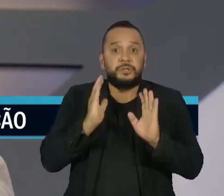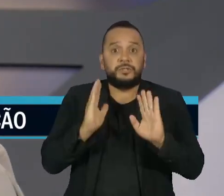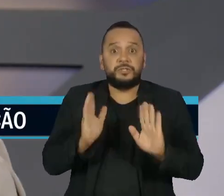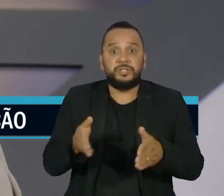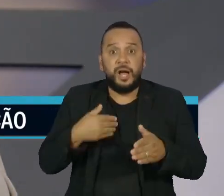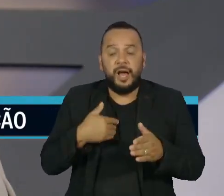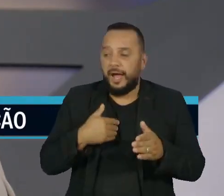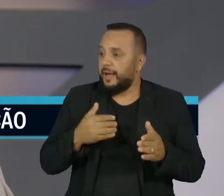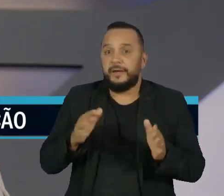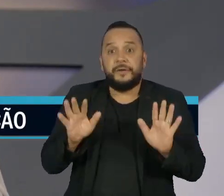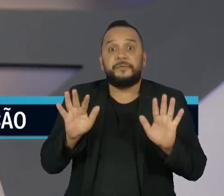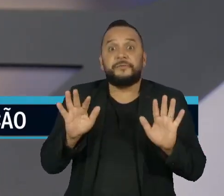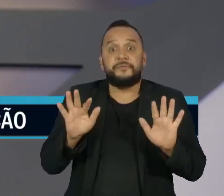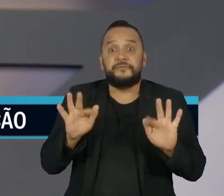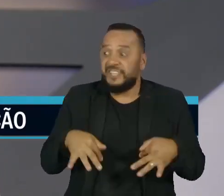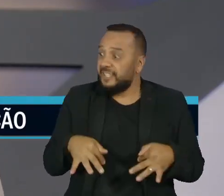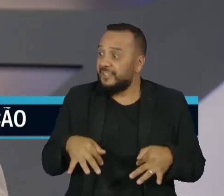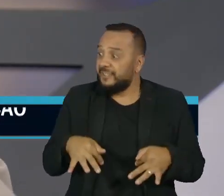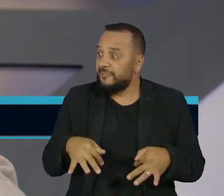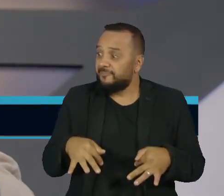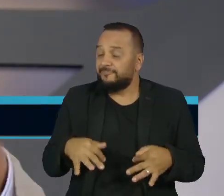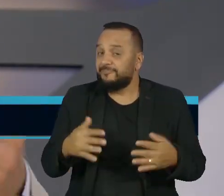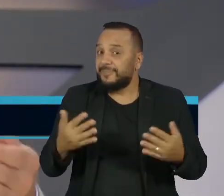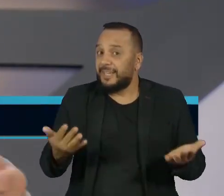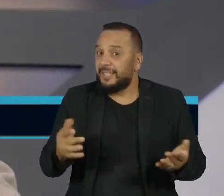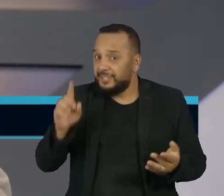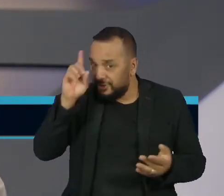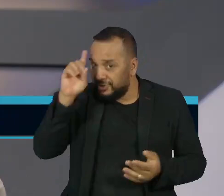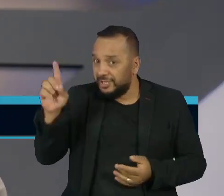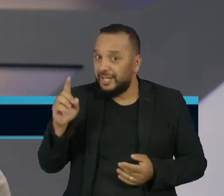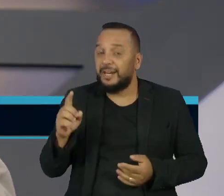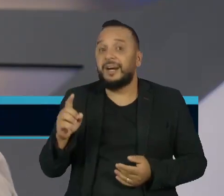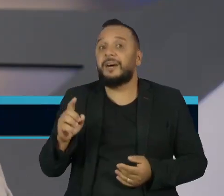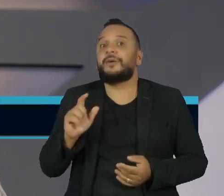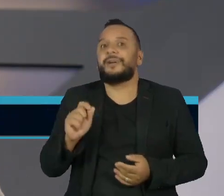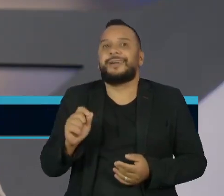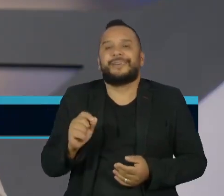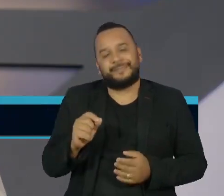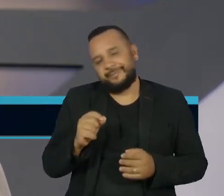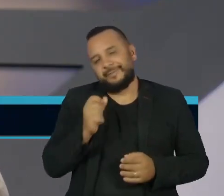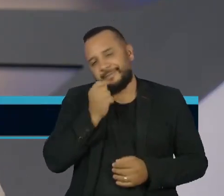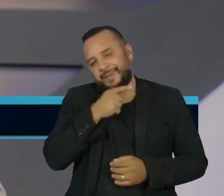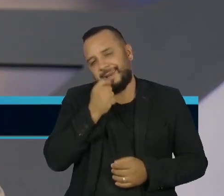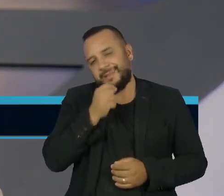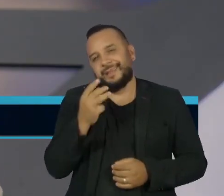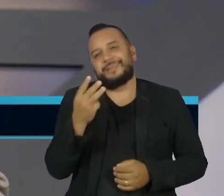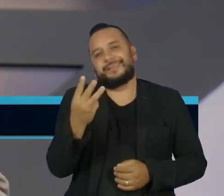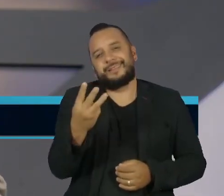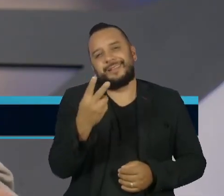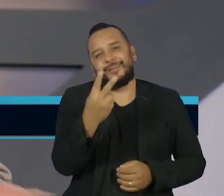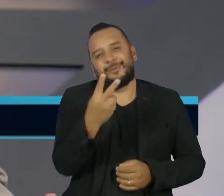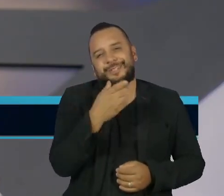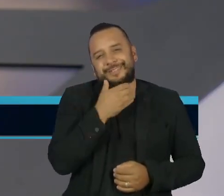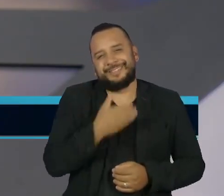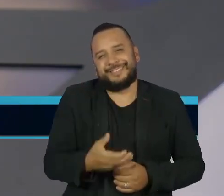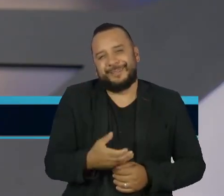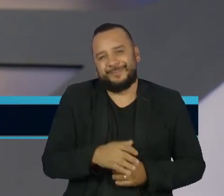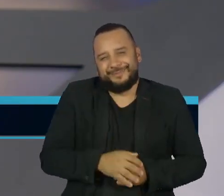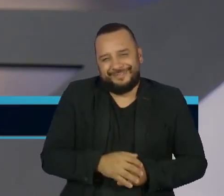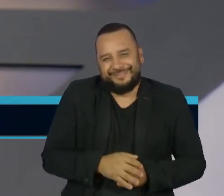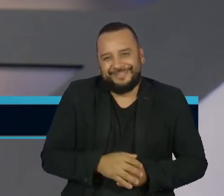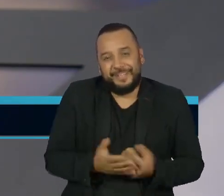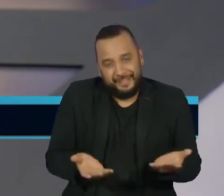atrás, o chamado dia 32 de dezembro. Que vem aquela medida que você não esperava, acabou o ano, e eles vêm com uma medida provisória no dia 32 de